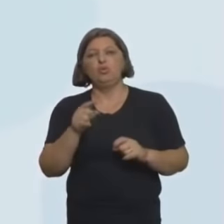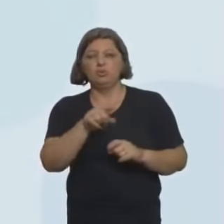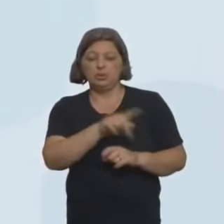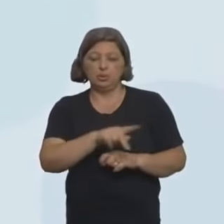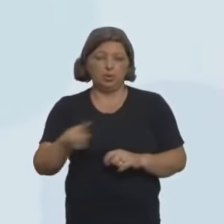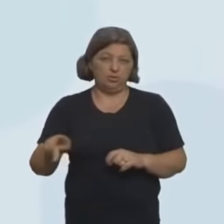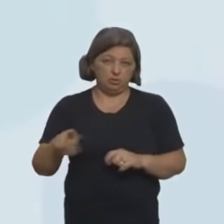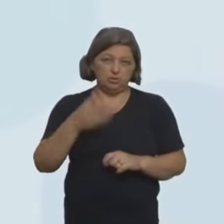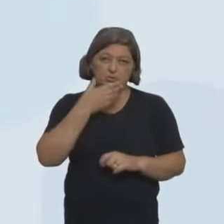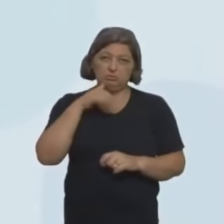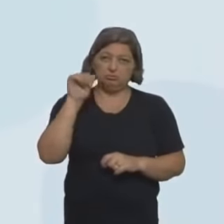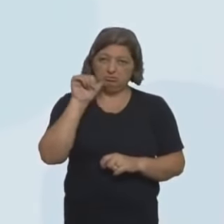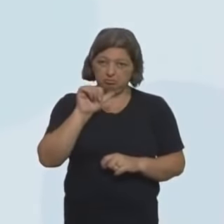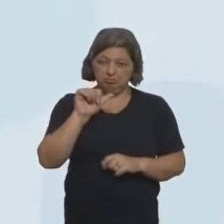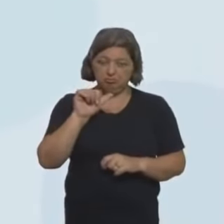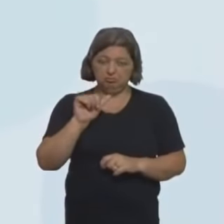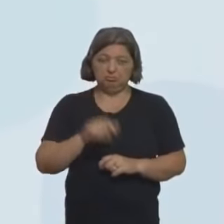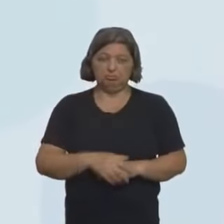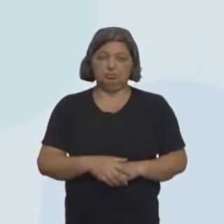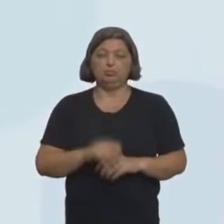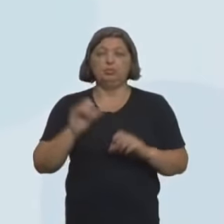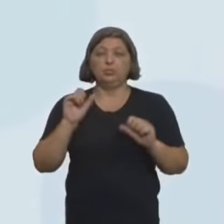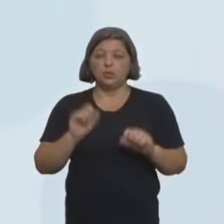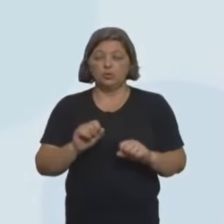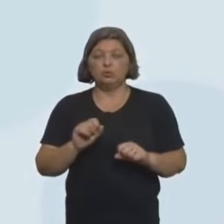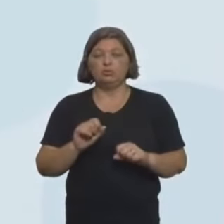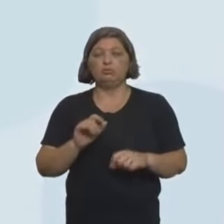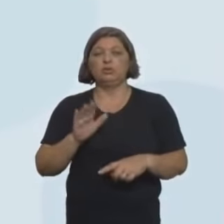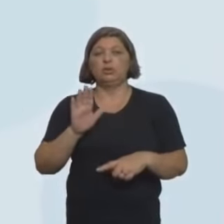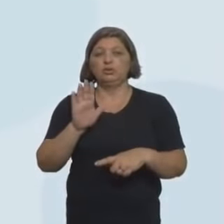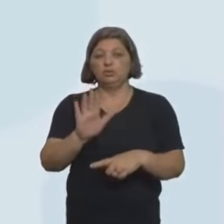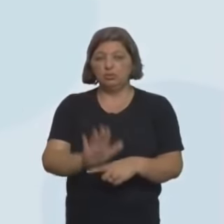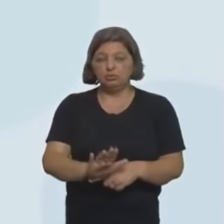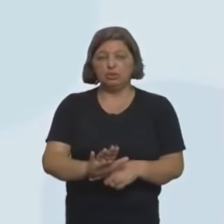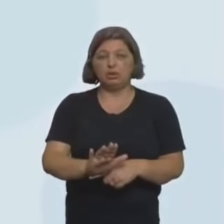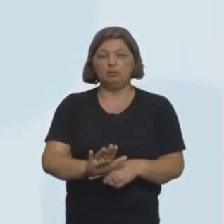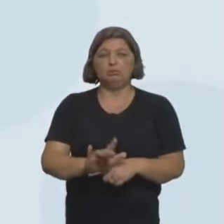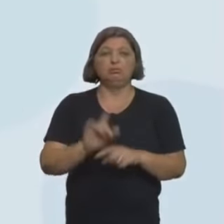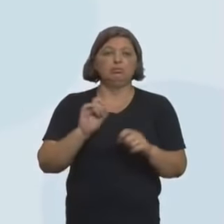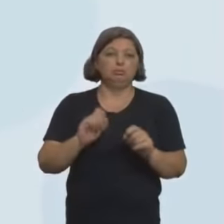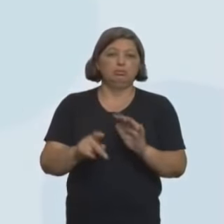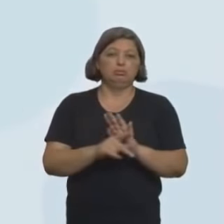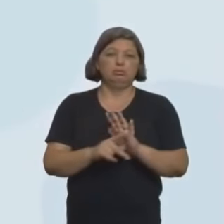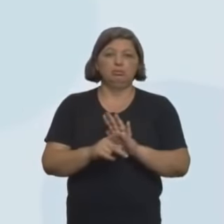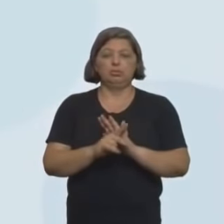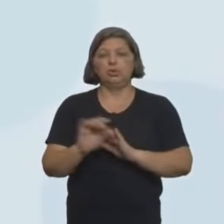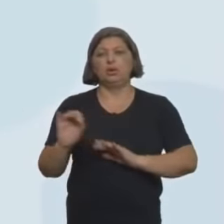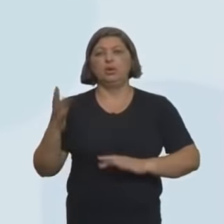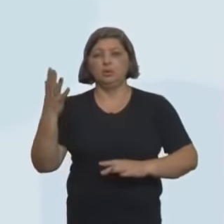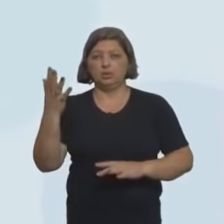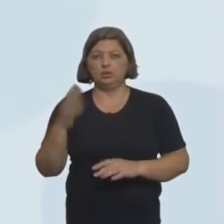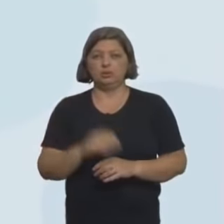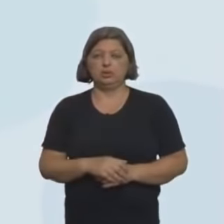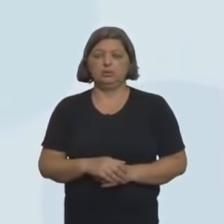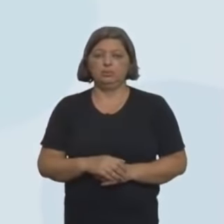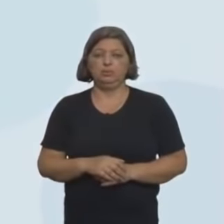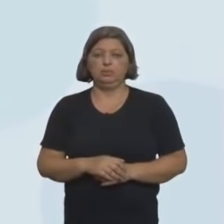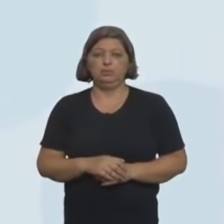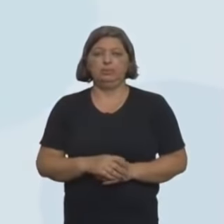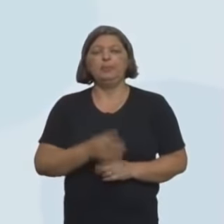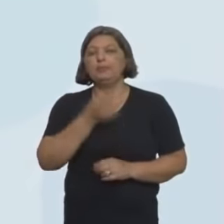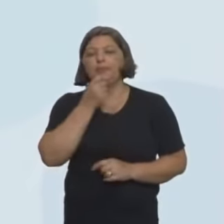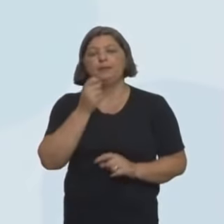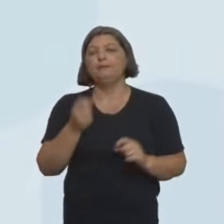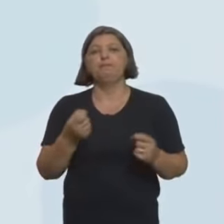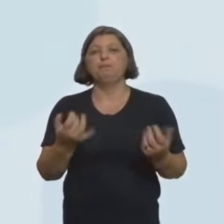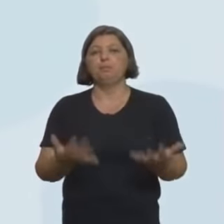professor, professora, podem conduzir a situação lida? Ou seja, conduzir a situação no